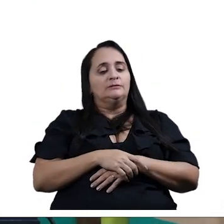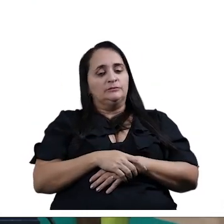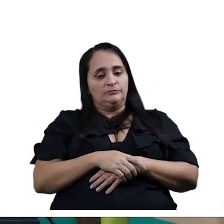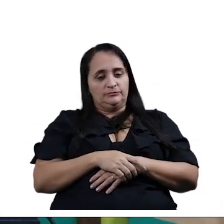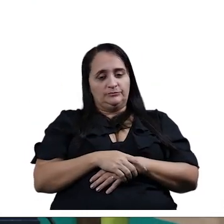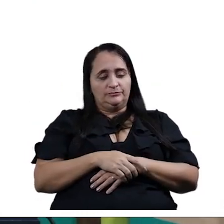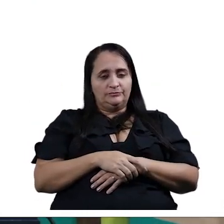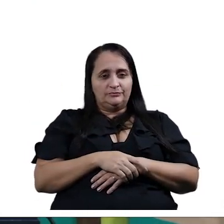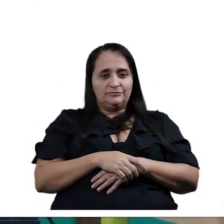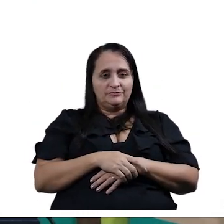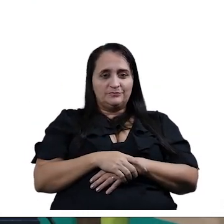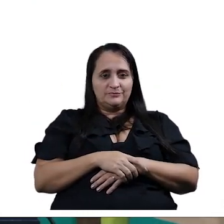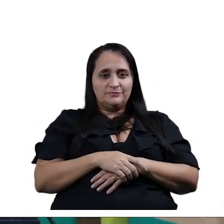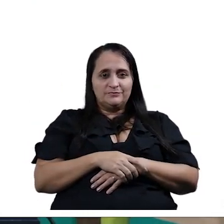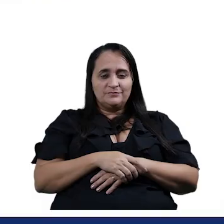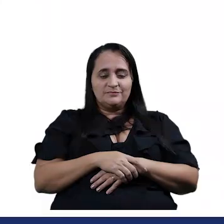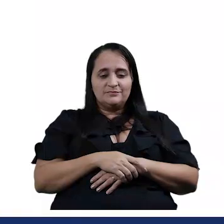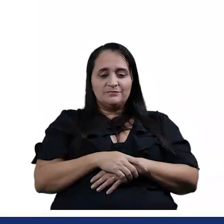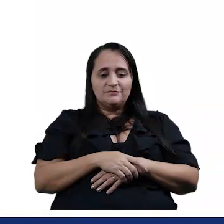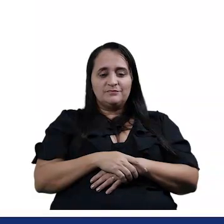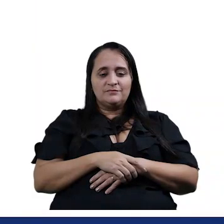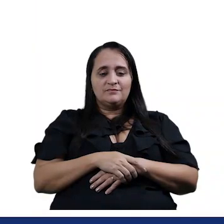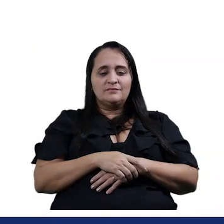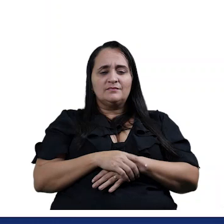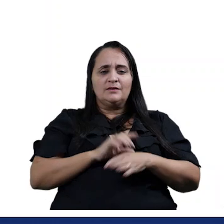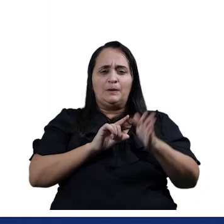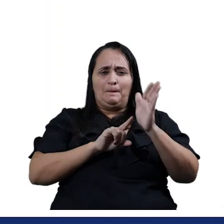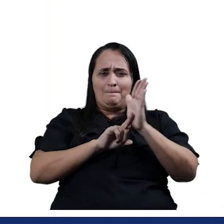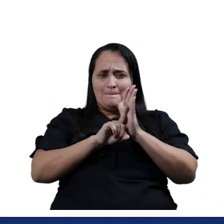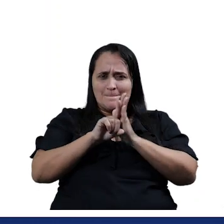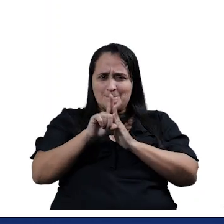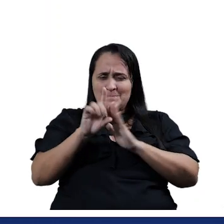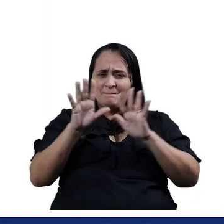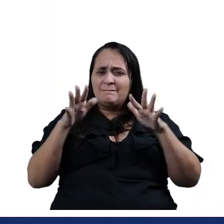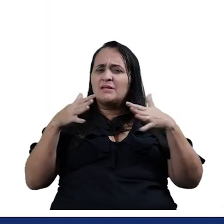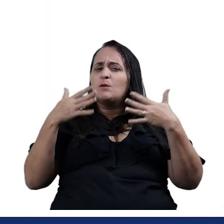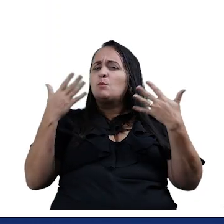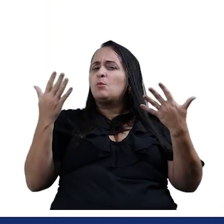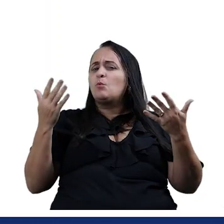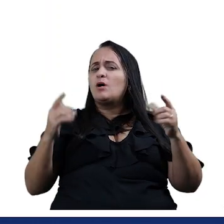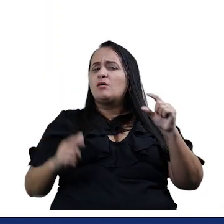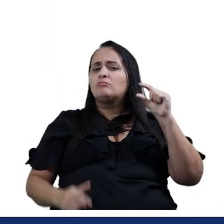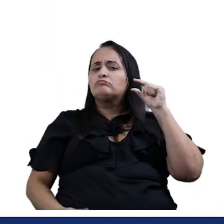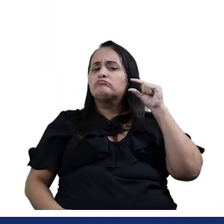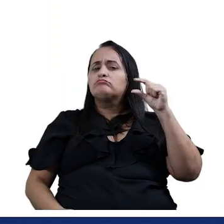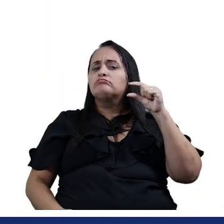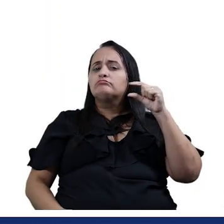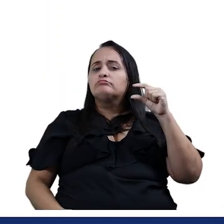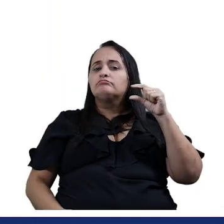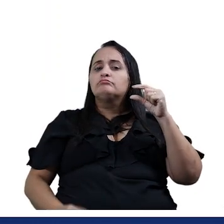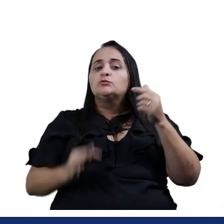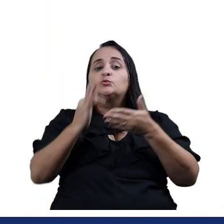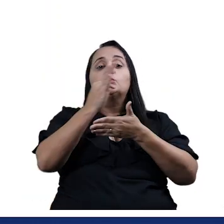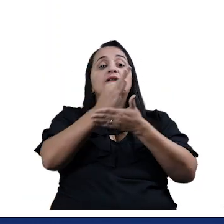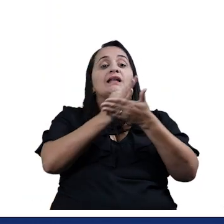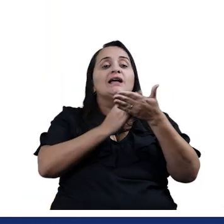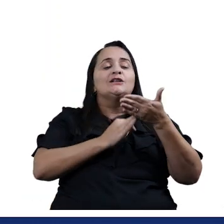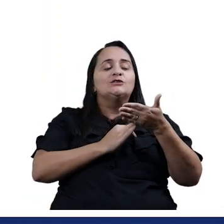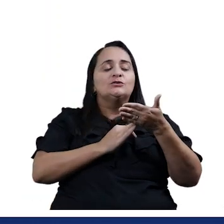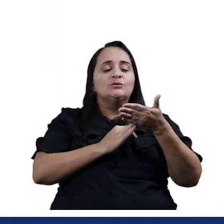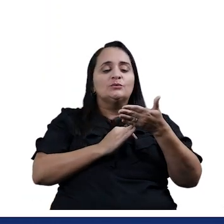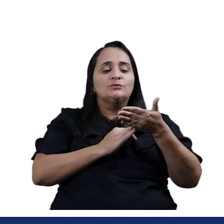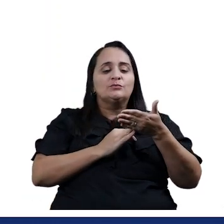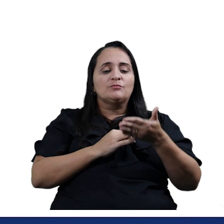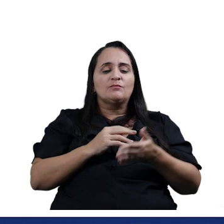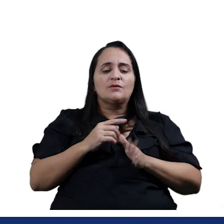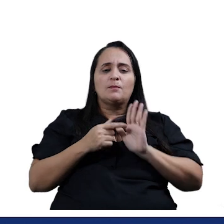essa questão da decisão. A pergunta é qual trecho do texto,